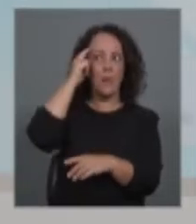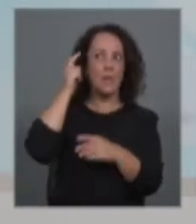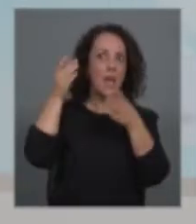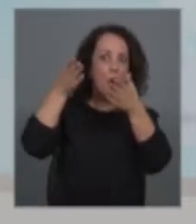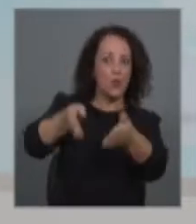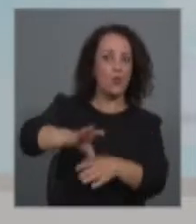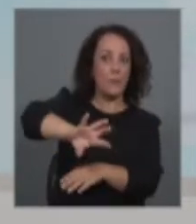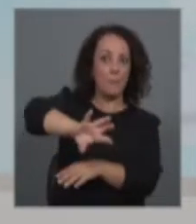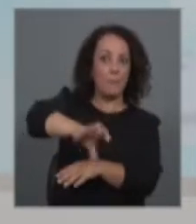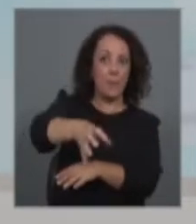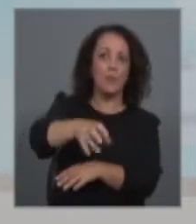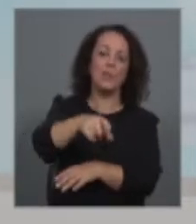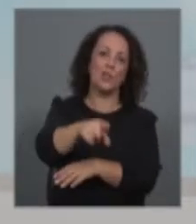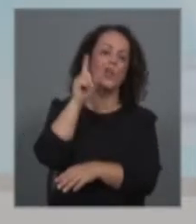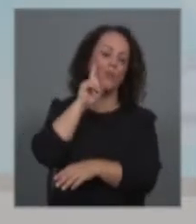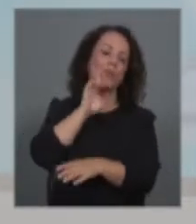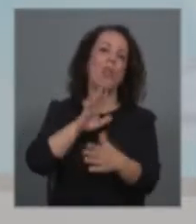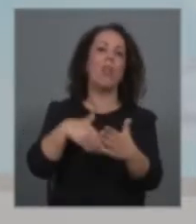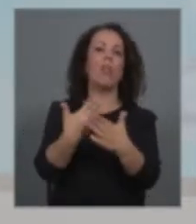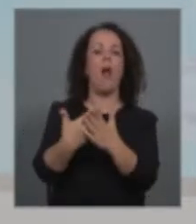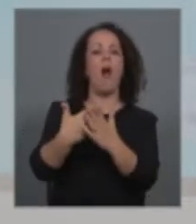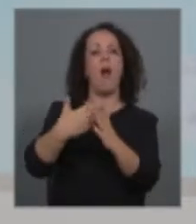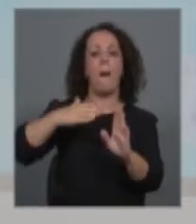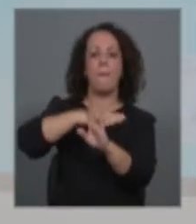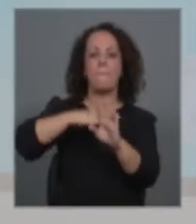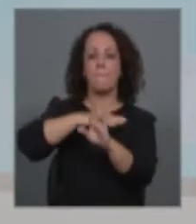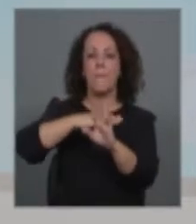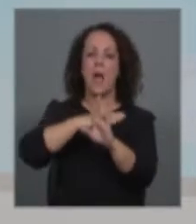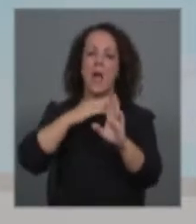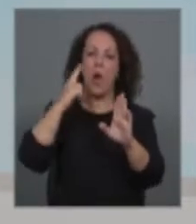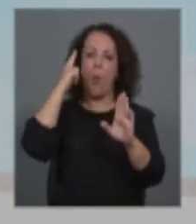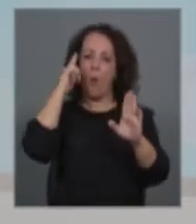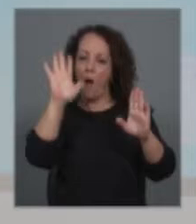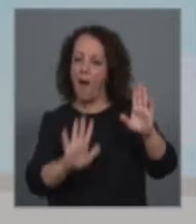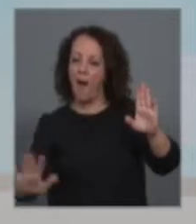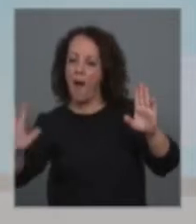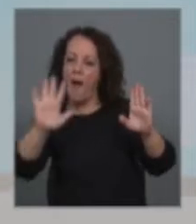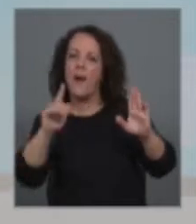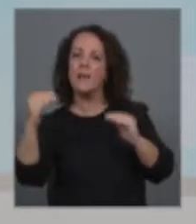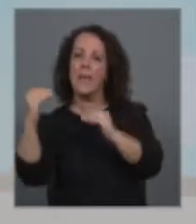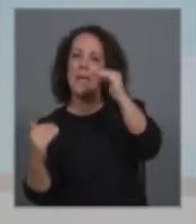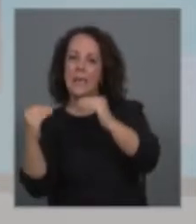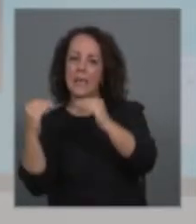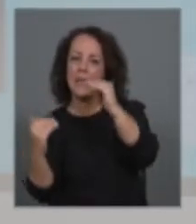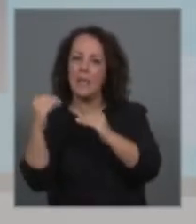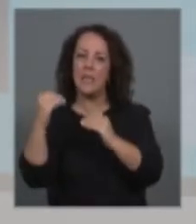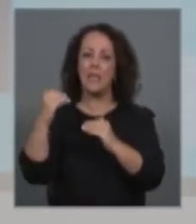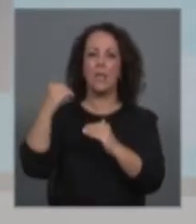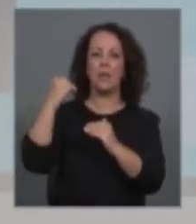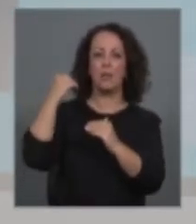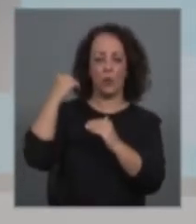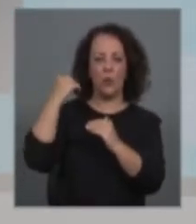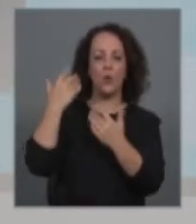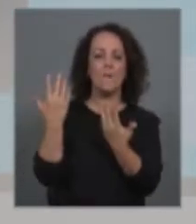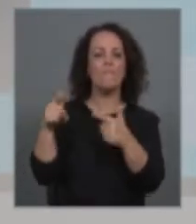algo vital para o equilíbrio do Médio Oriente, porque o Líbano tem sido uma experiência de equilíbrio difícil, mas muito